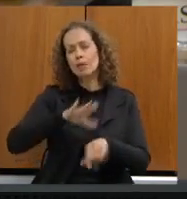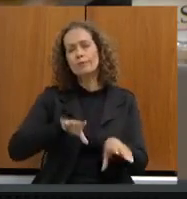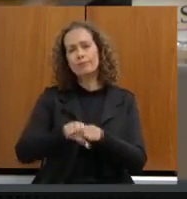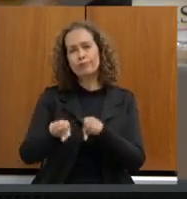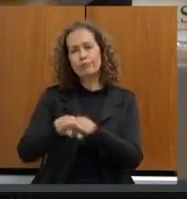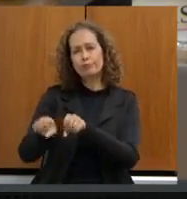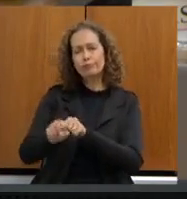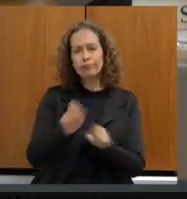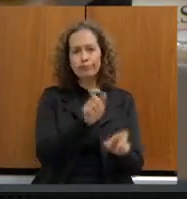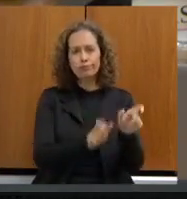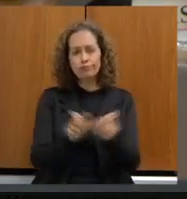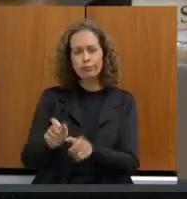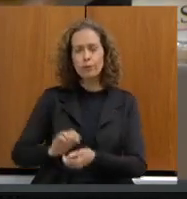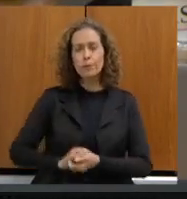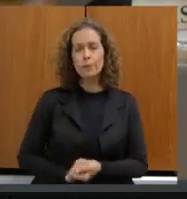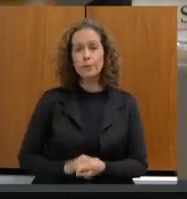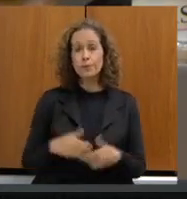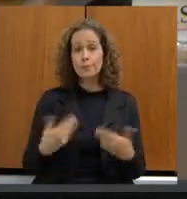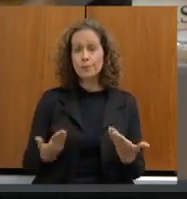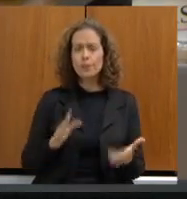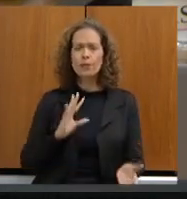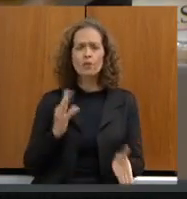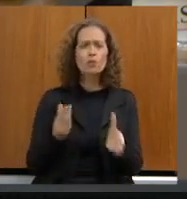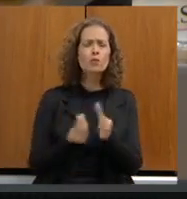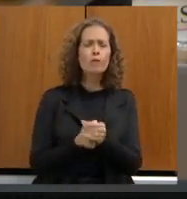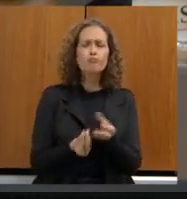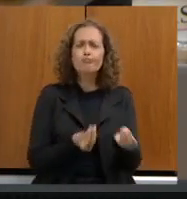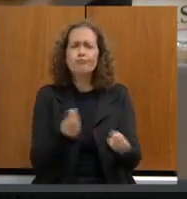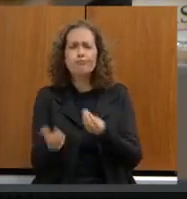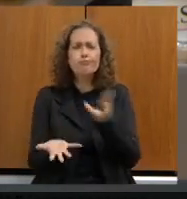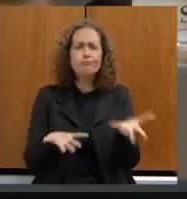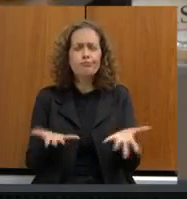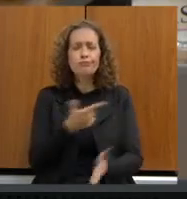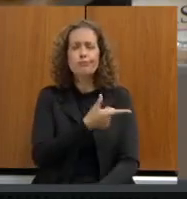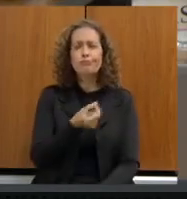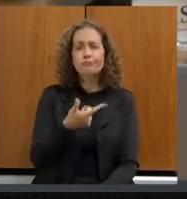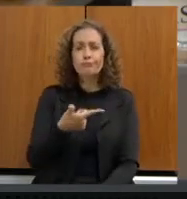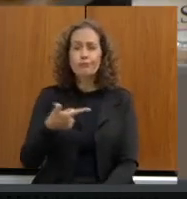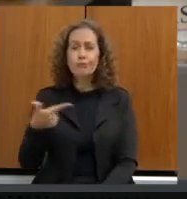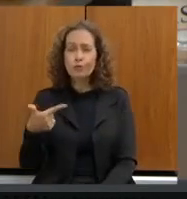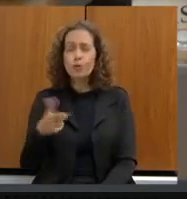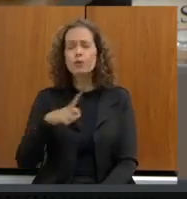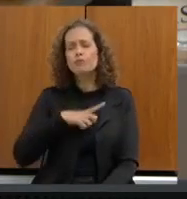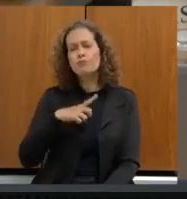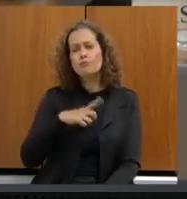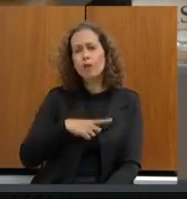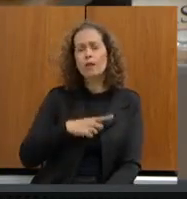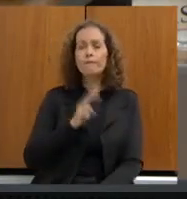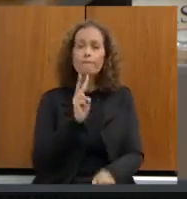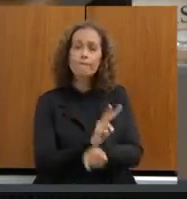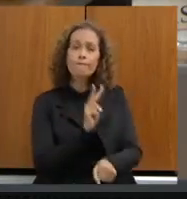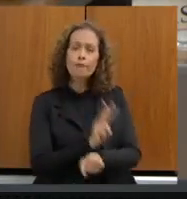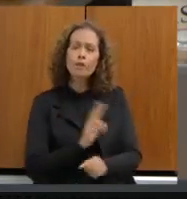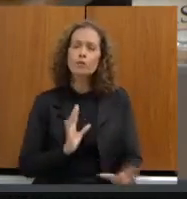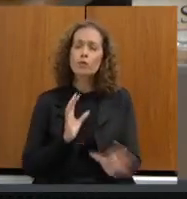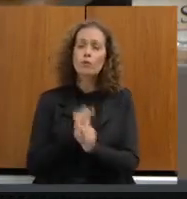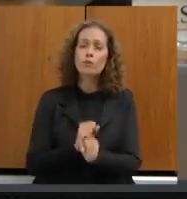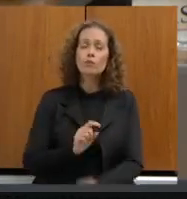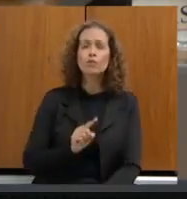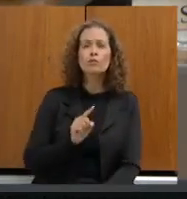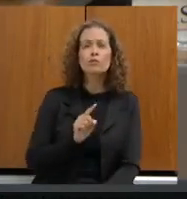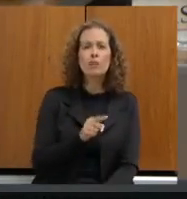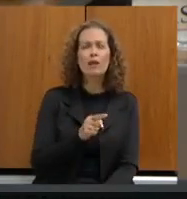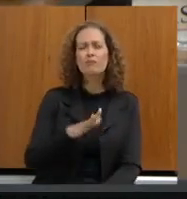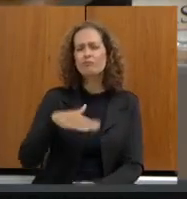em termos de perspectiva de inclusão para 2022 nós temos 120 vagas autorizadas o total de 1837